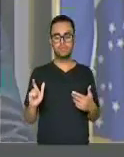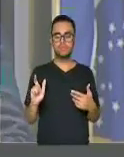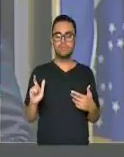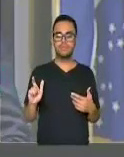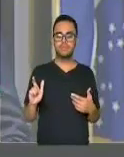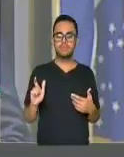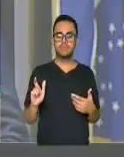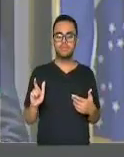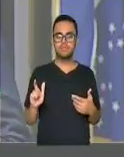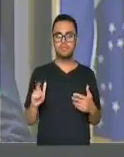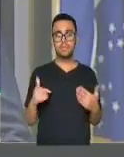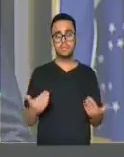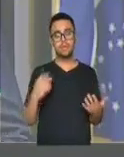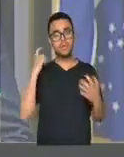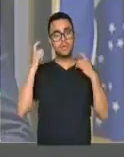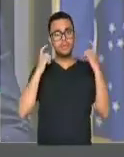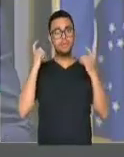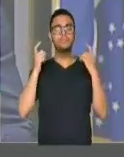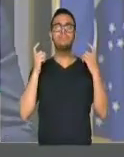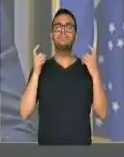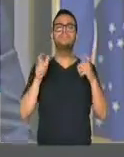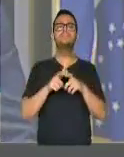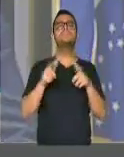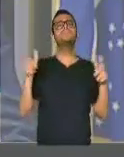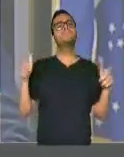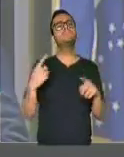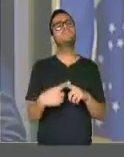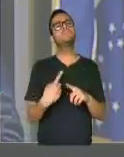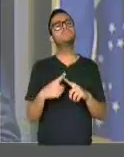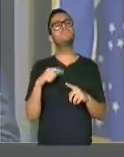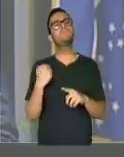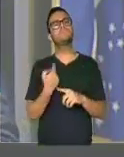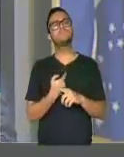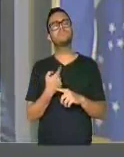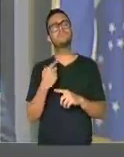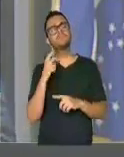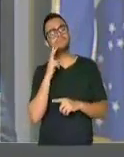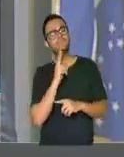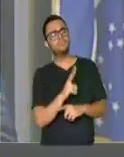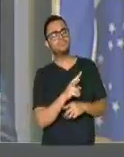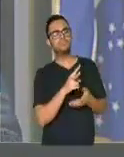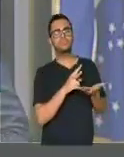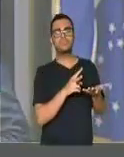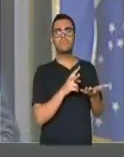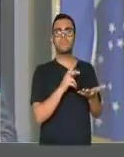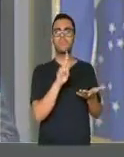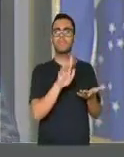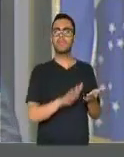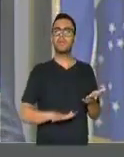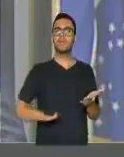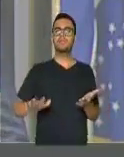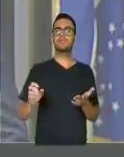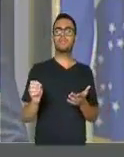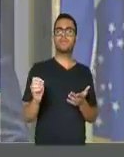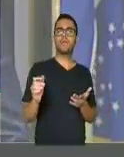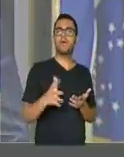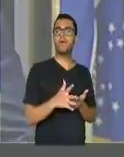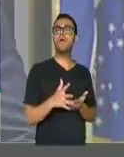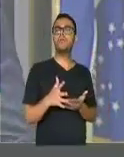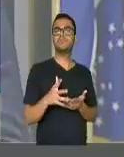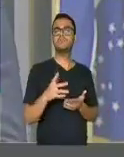a preocupação é maior porque nós vemos uma geração nova de